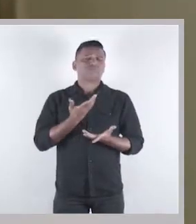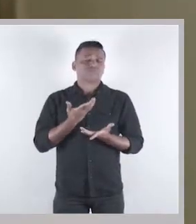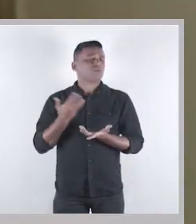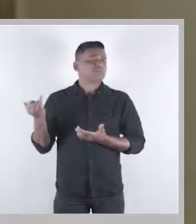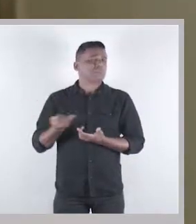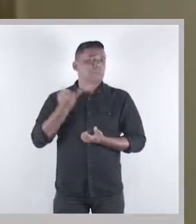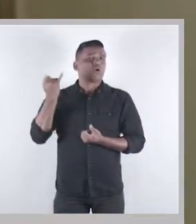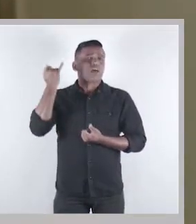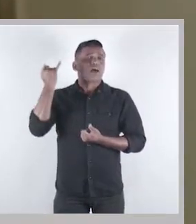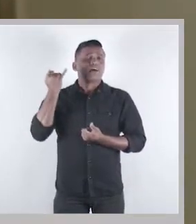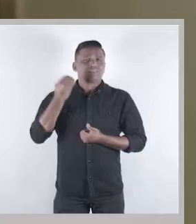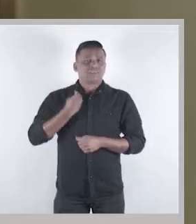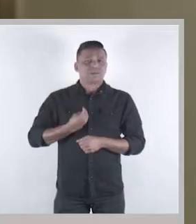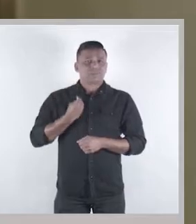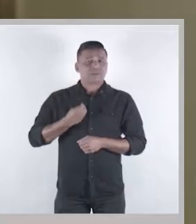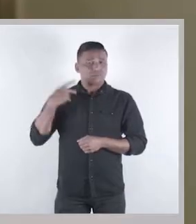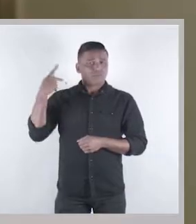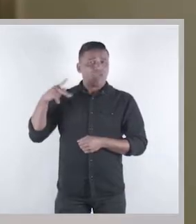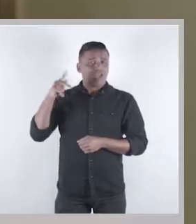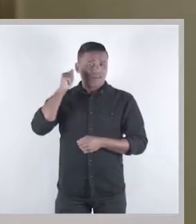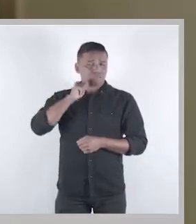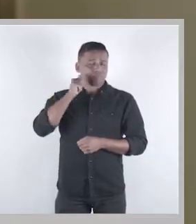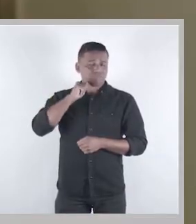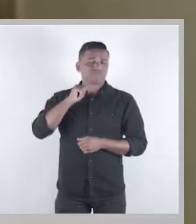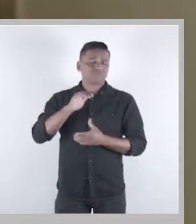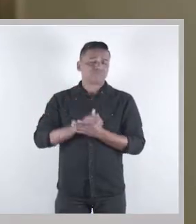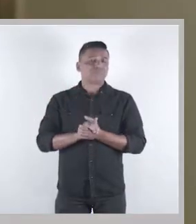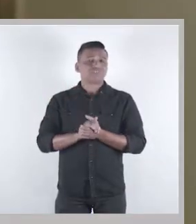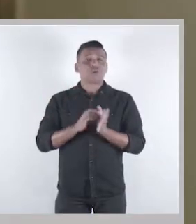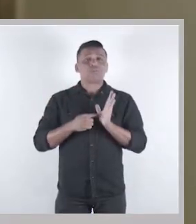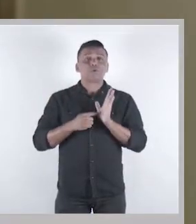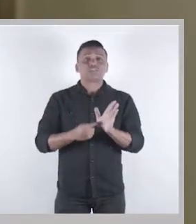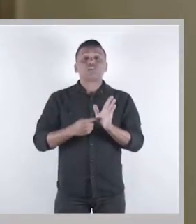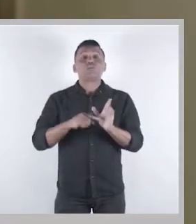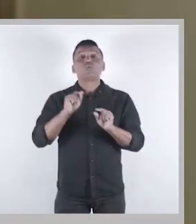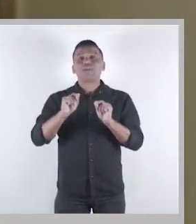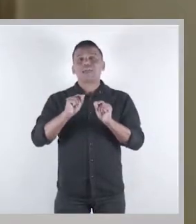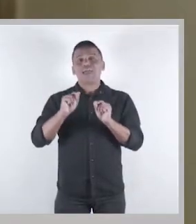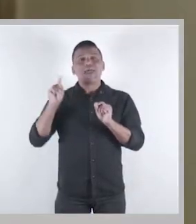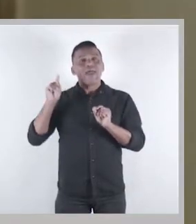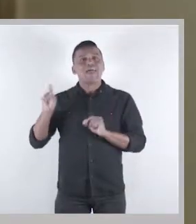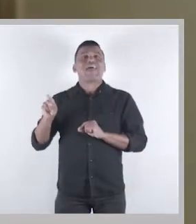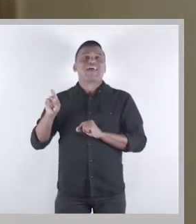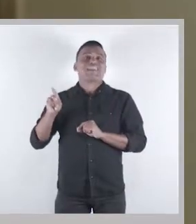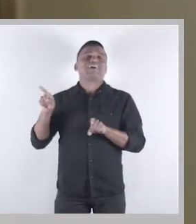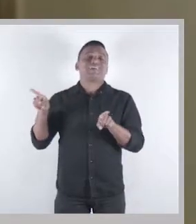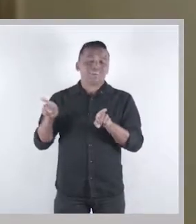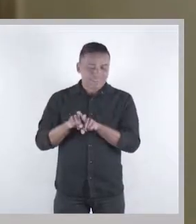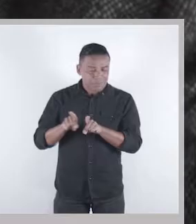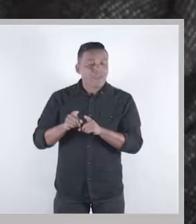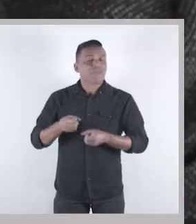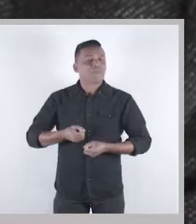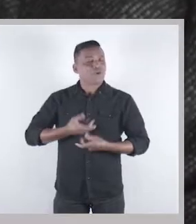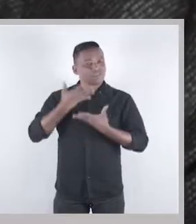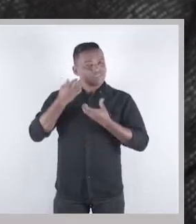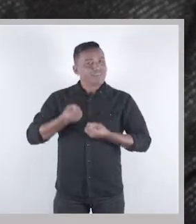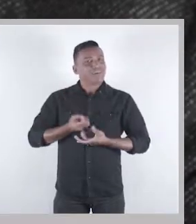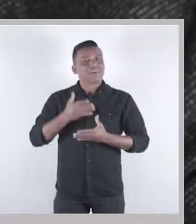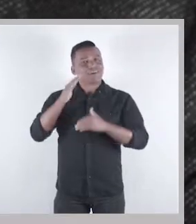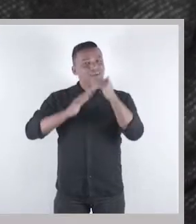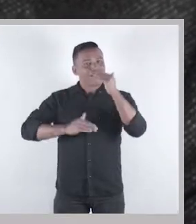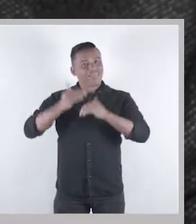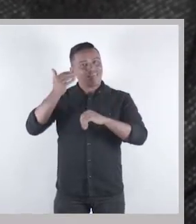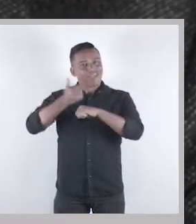destacando o esse parcela também é é uma poeta né isso ajudou muito né na condução do